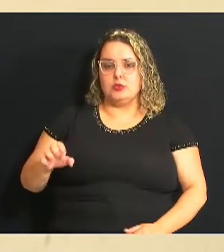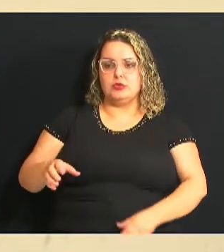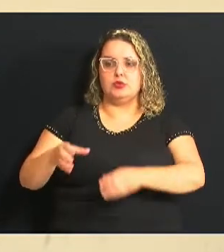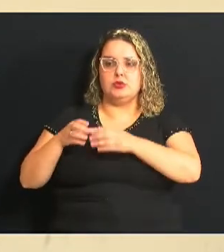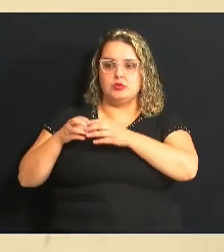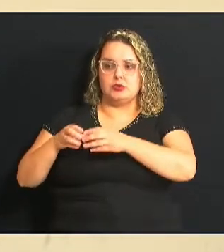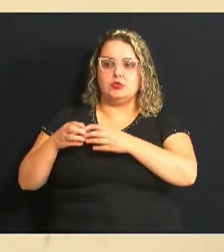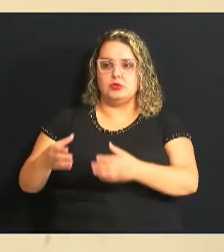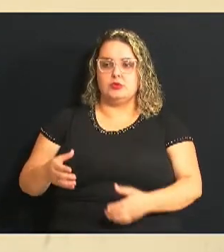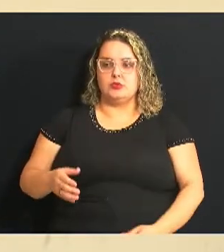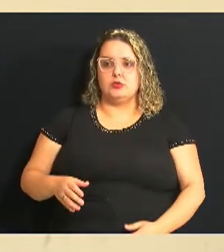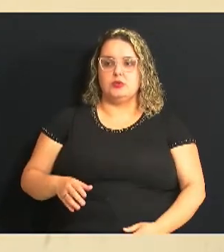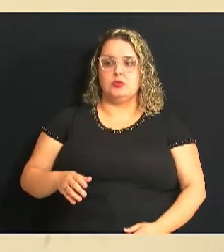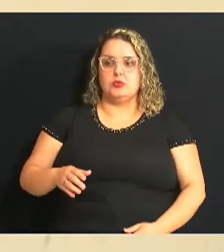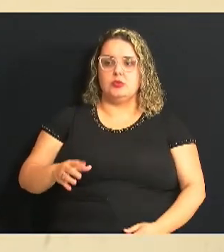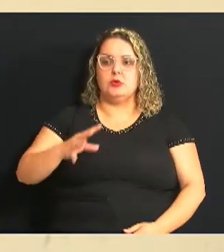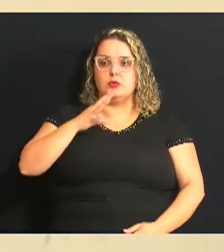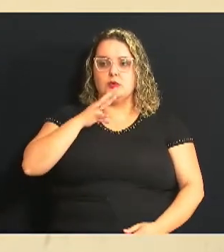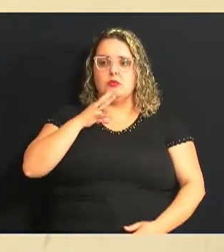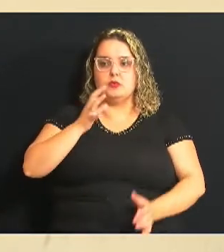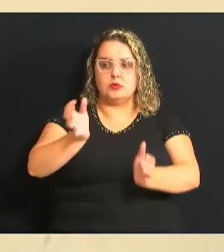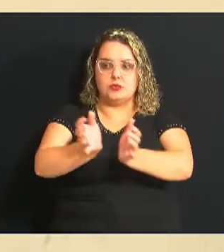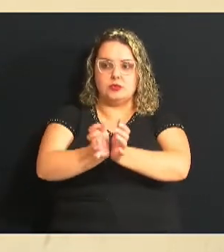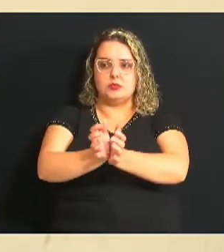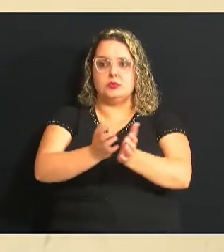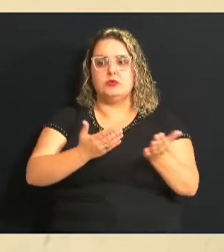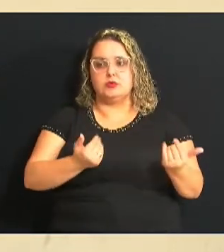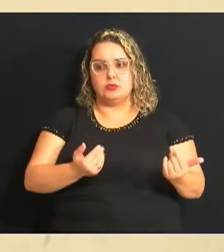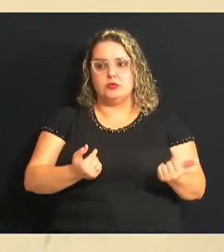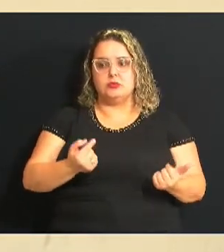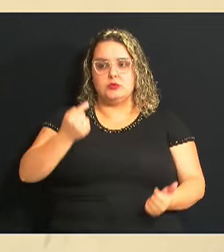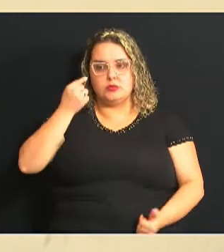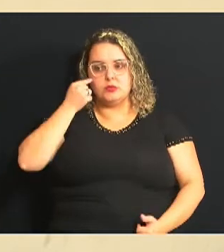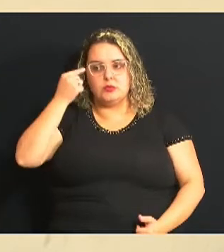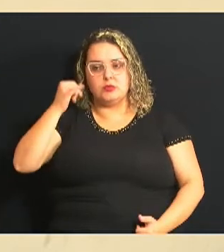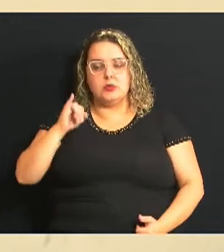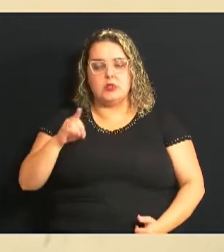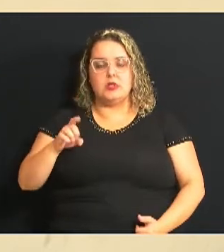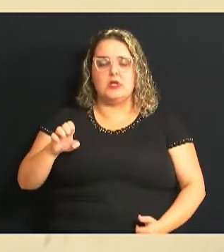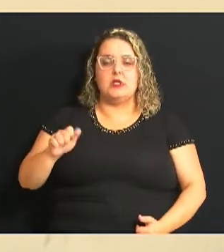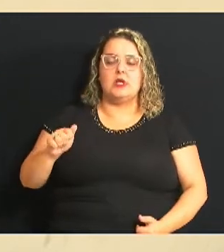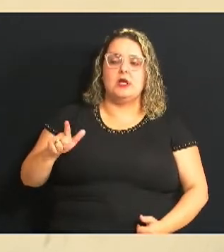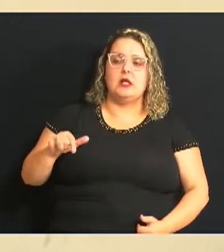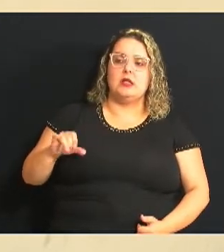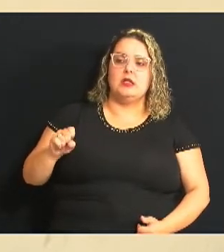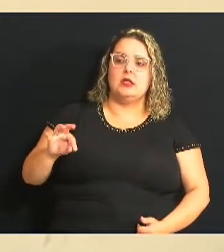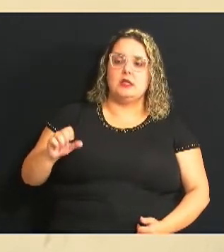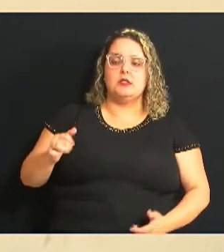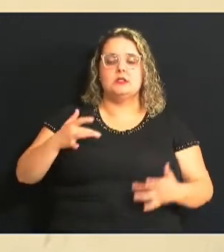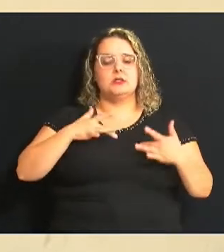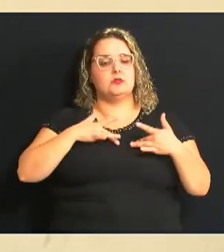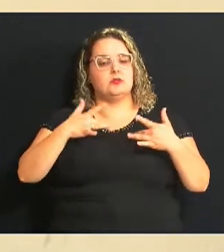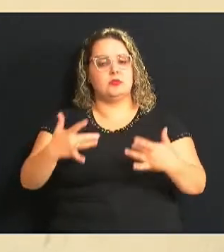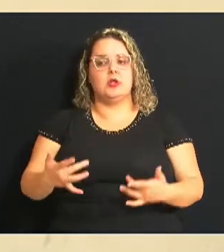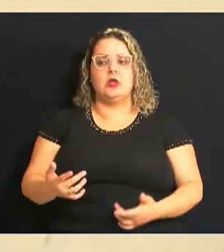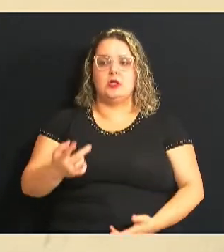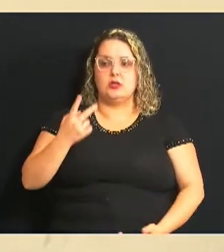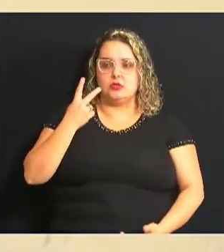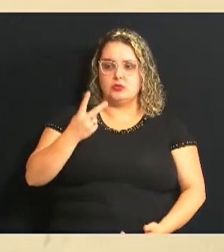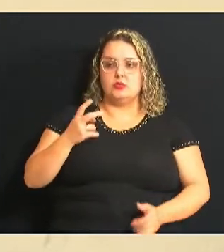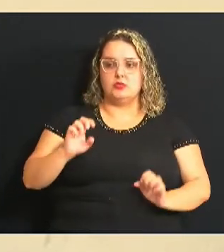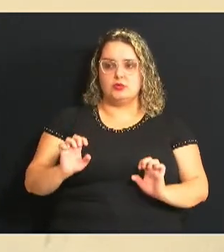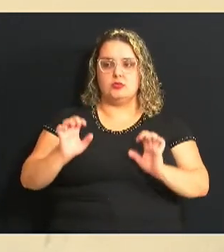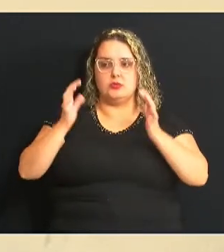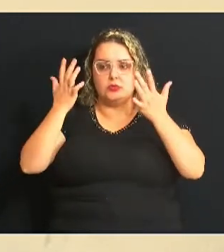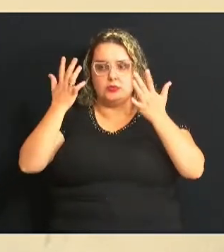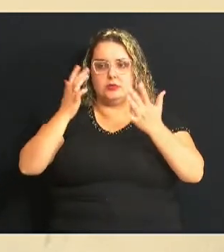de pessoas, são jovens, idealistas, também altruístas. Estive em 2